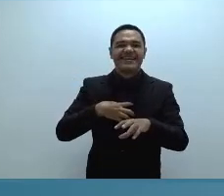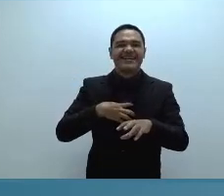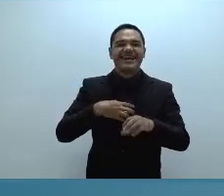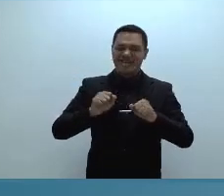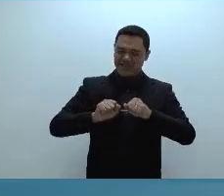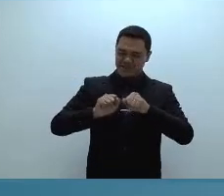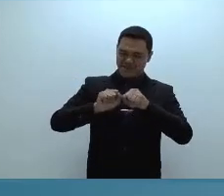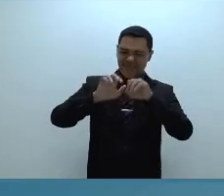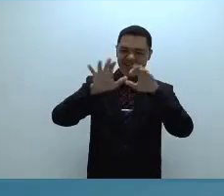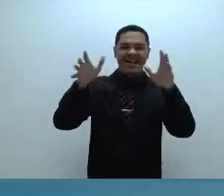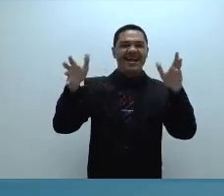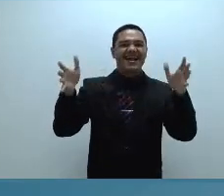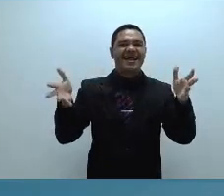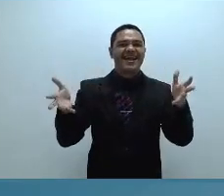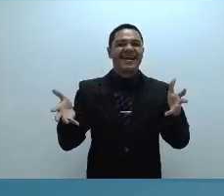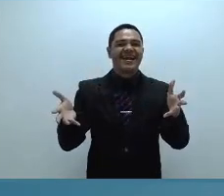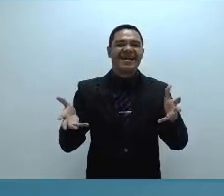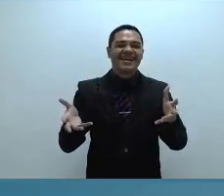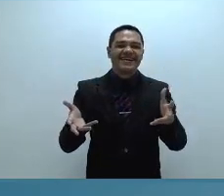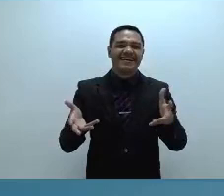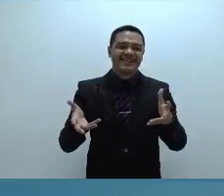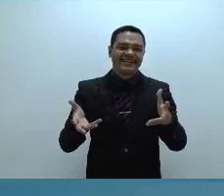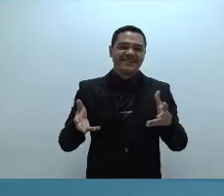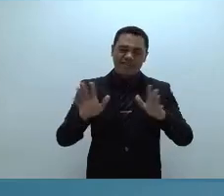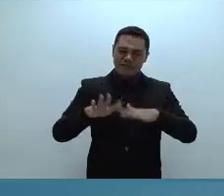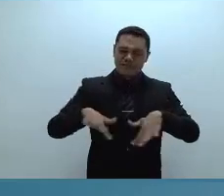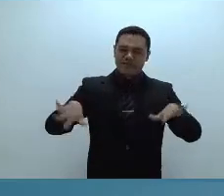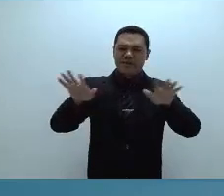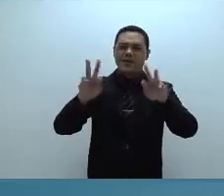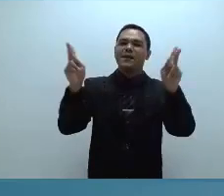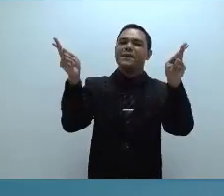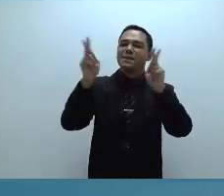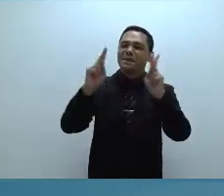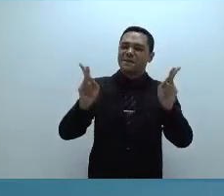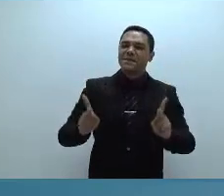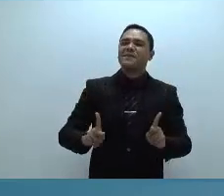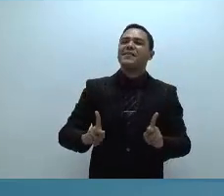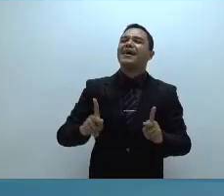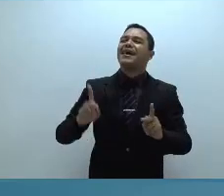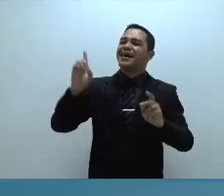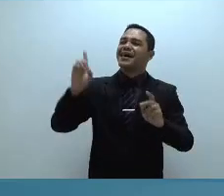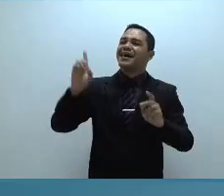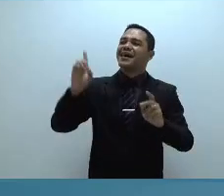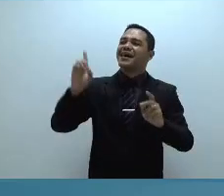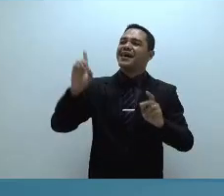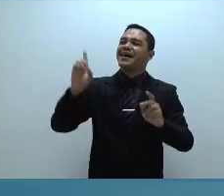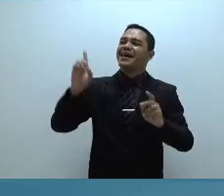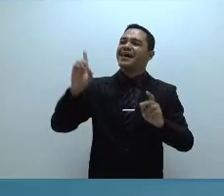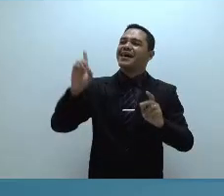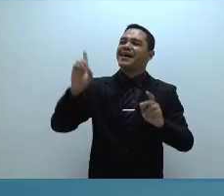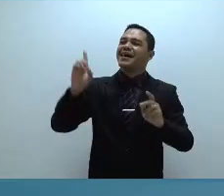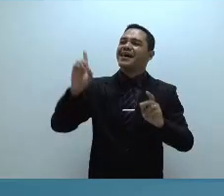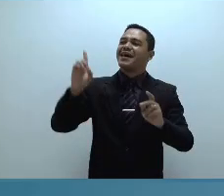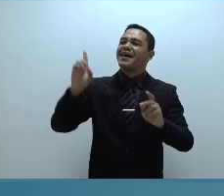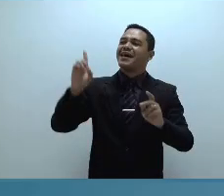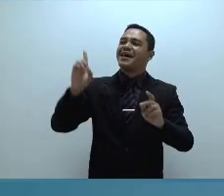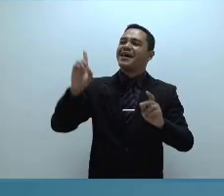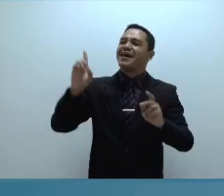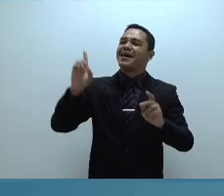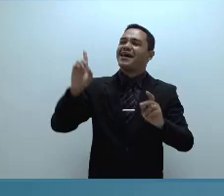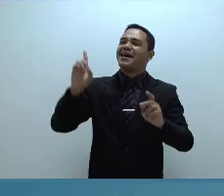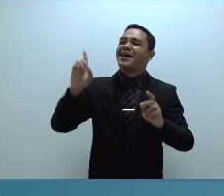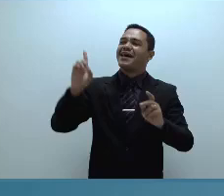ambiência forense e leva a todos aquela paz que Deus quer que nós tenhamos. Eu quero realmente dizer